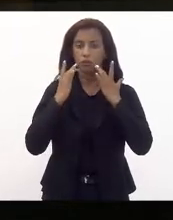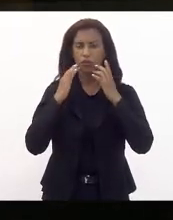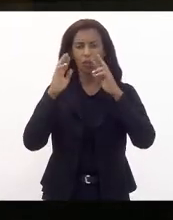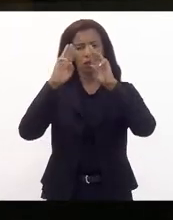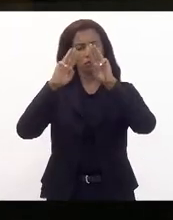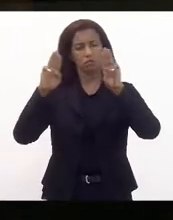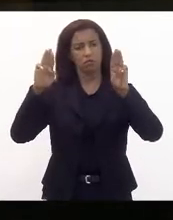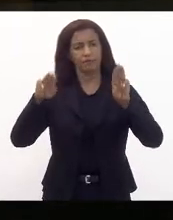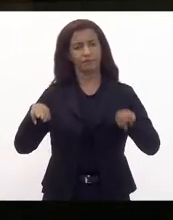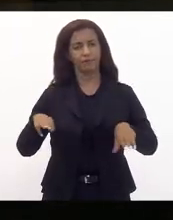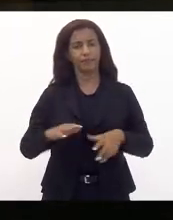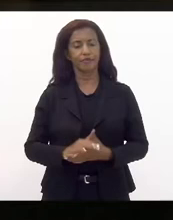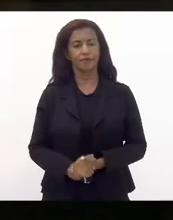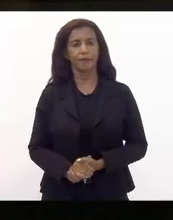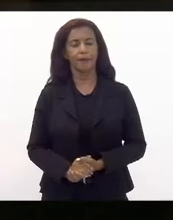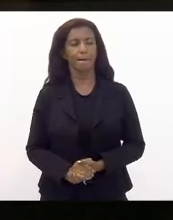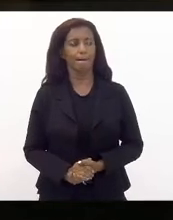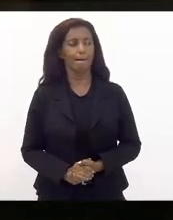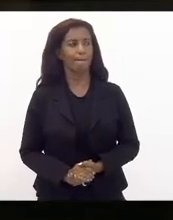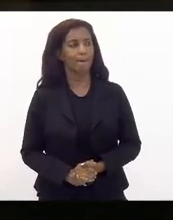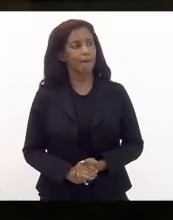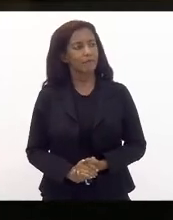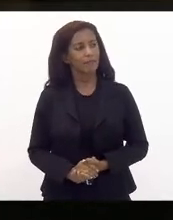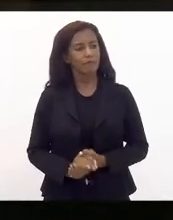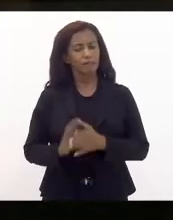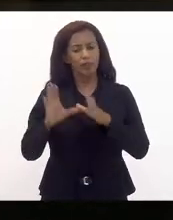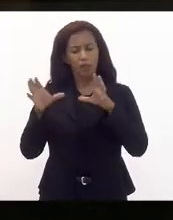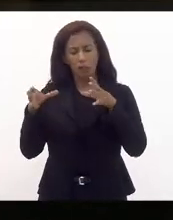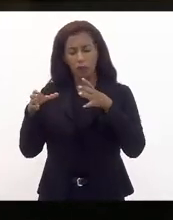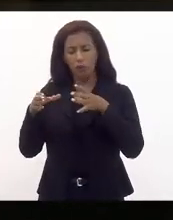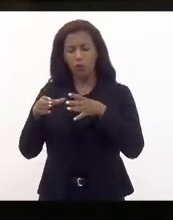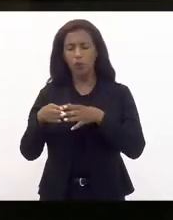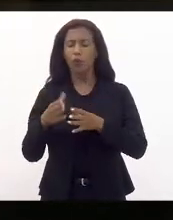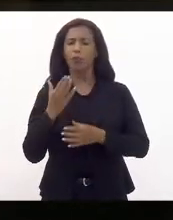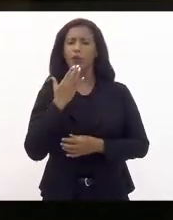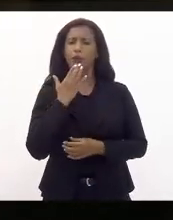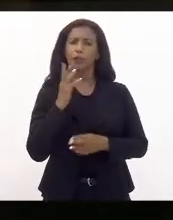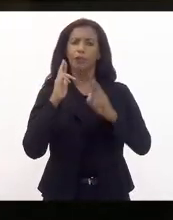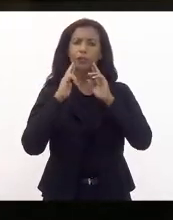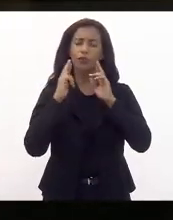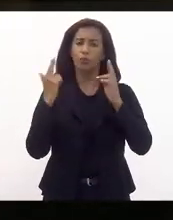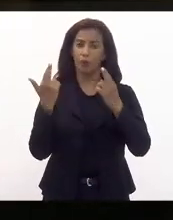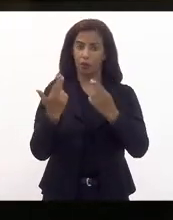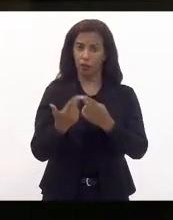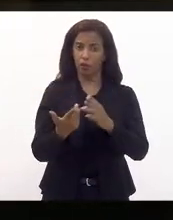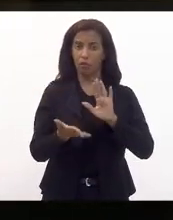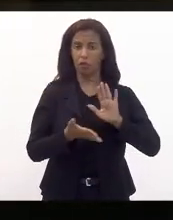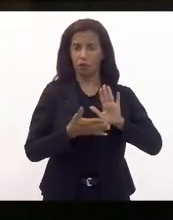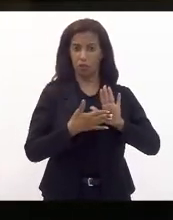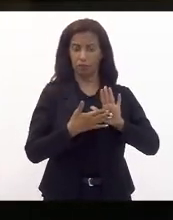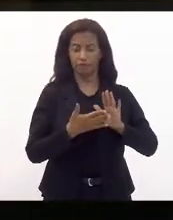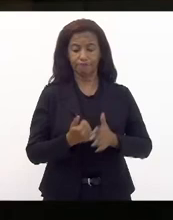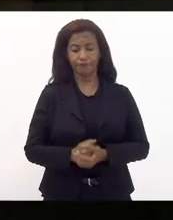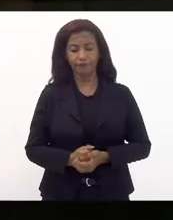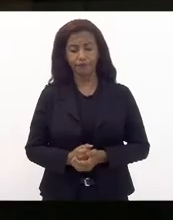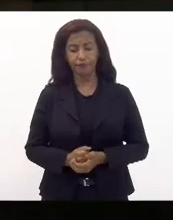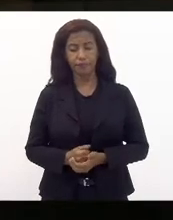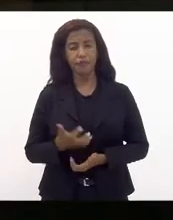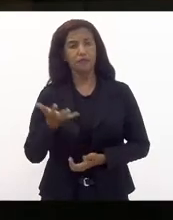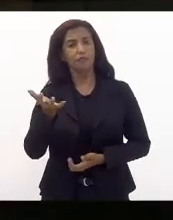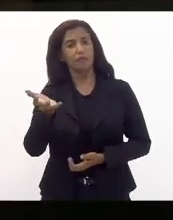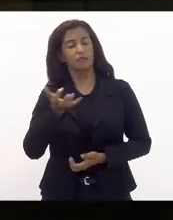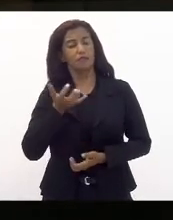municipal Oi Alice solicitaram uma reunião com o mandato com a